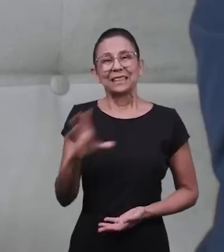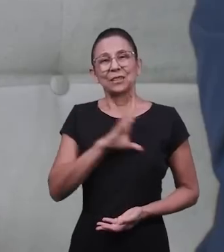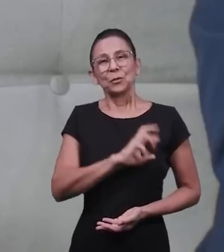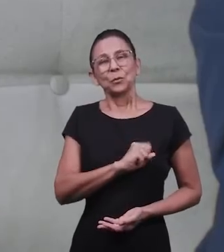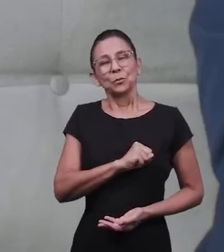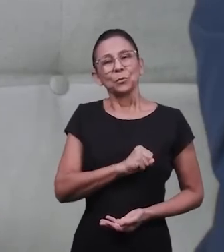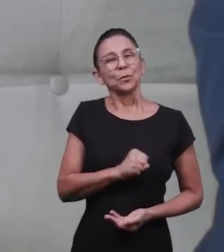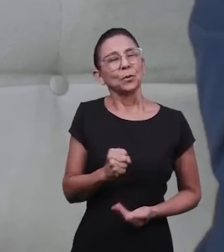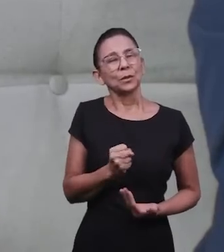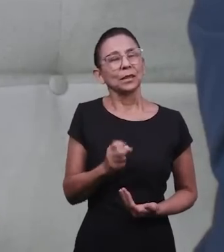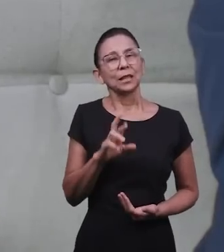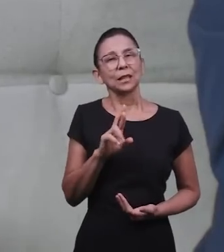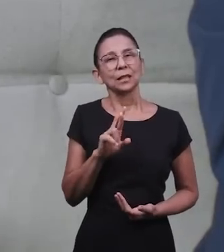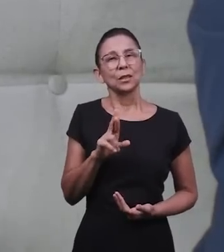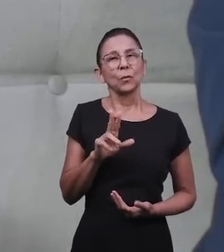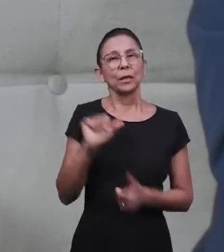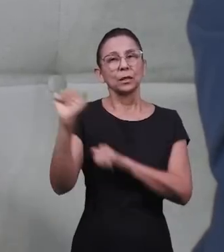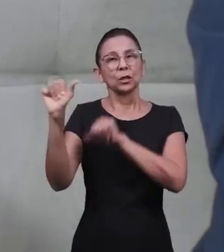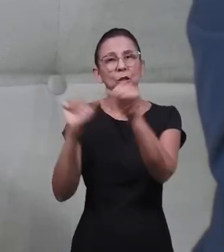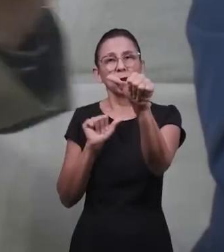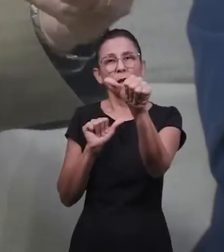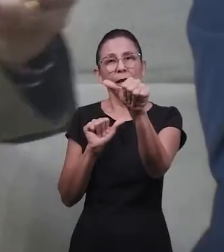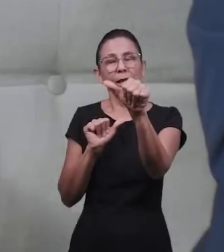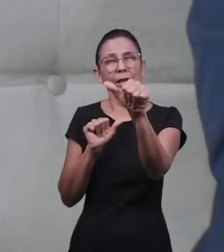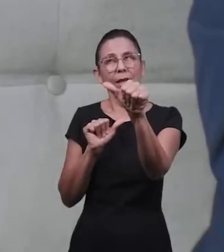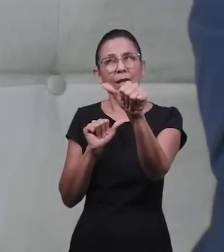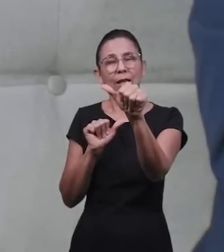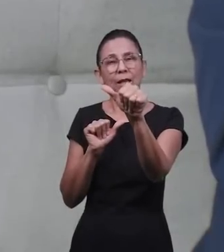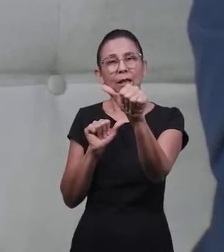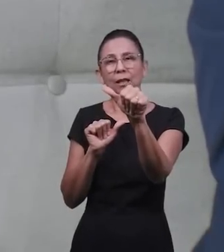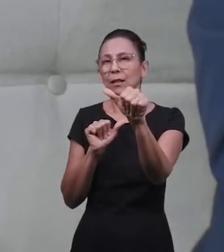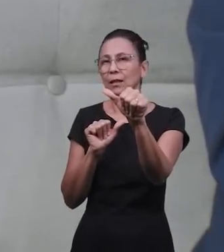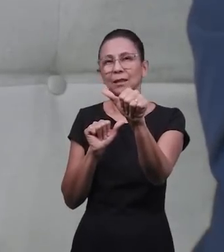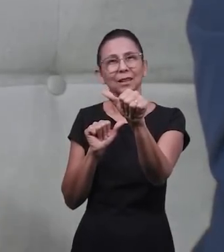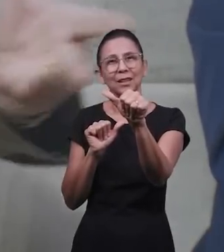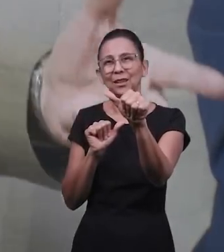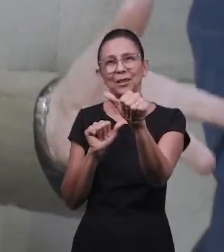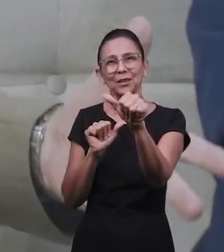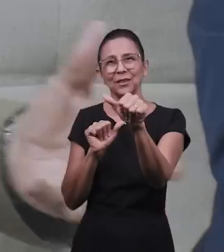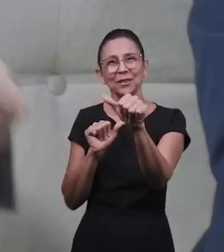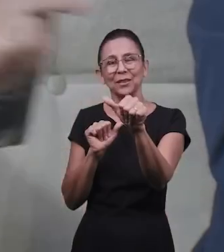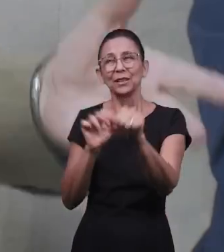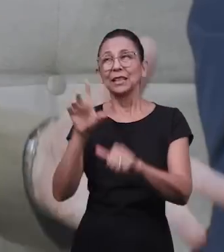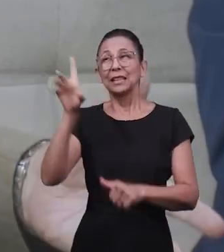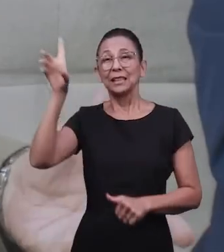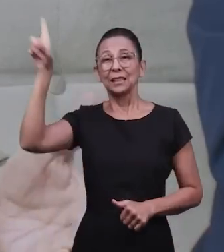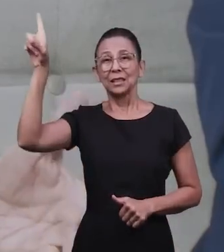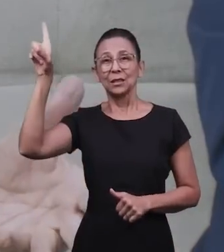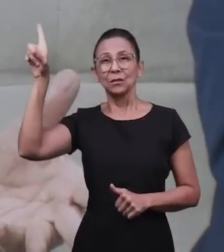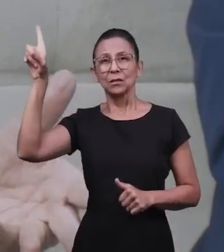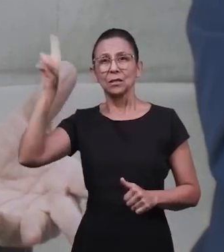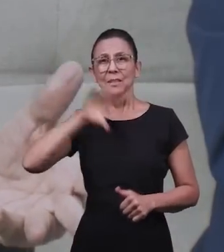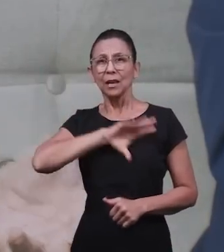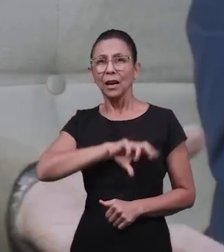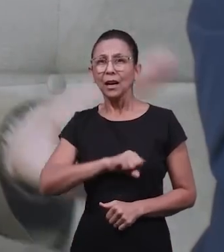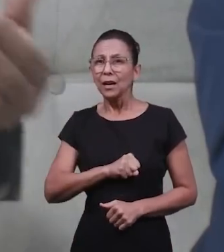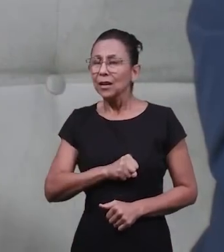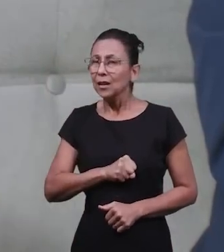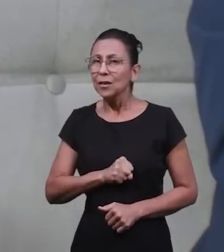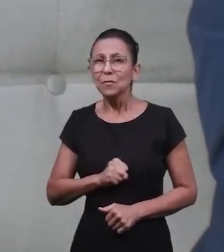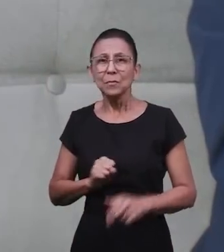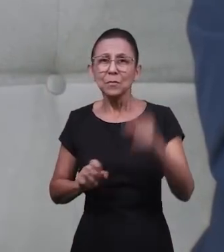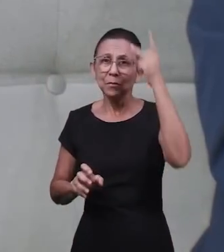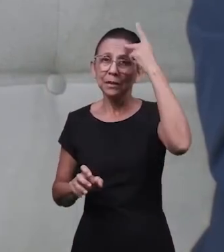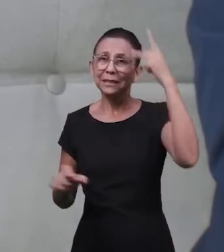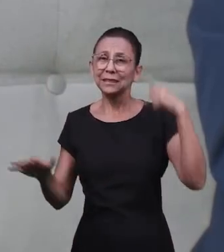é um amor baseado em trocas. Deus amou o homem, Deus ama o homem. Se o homem